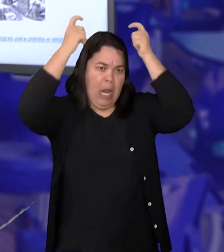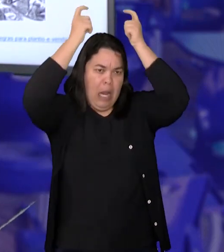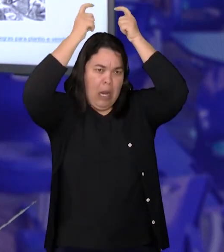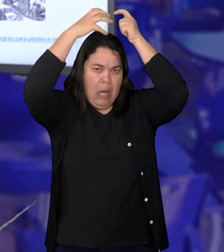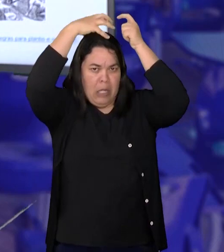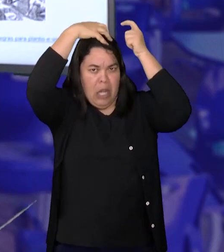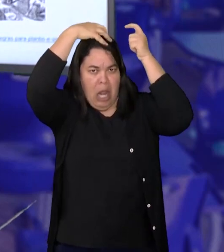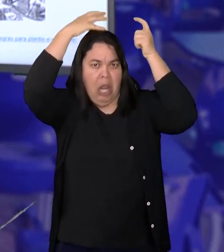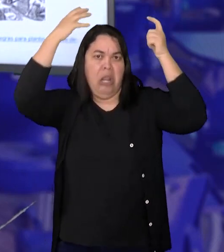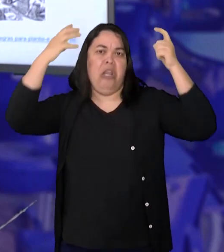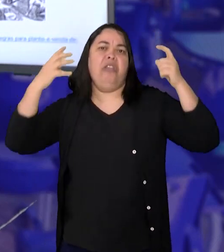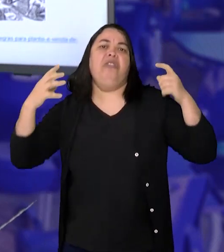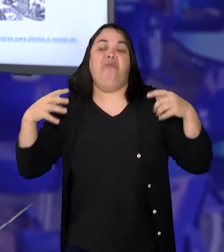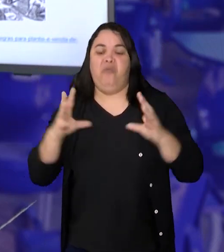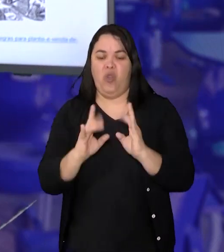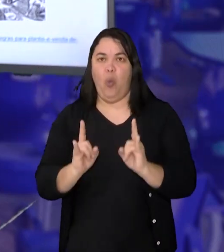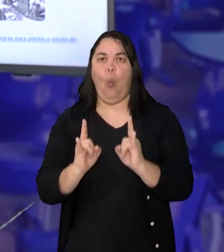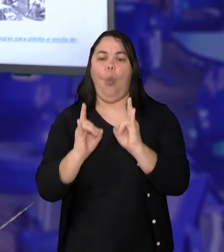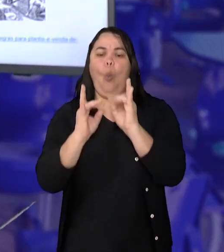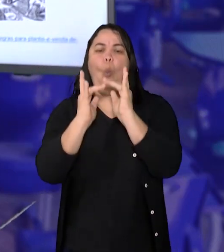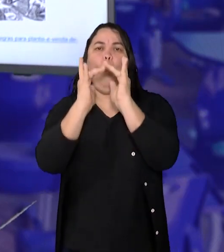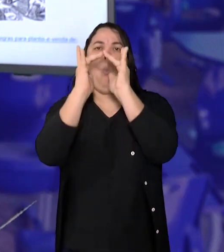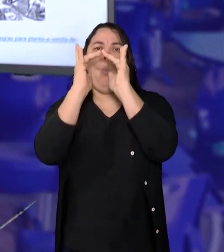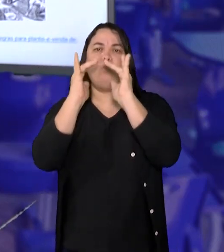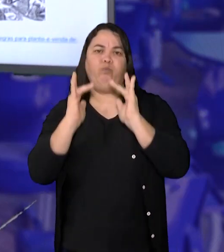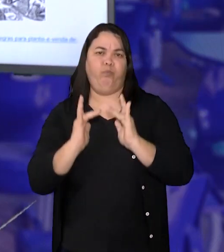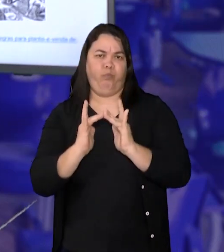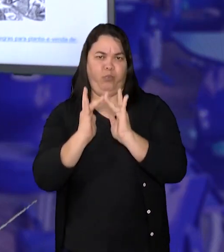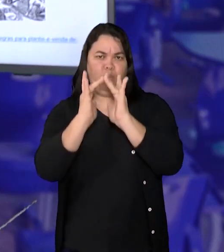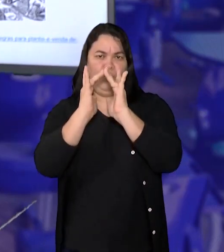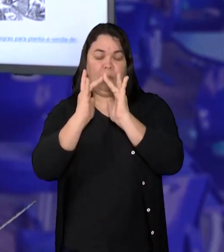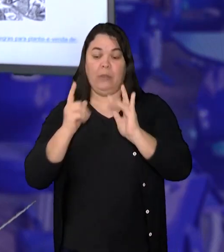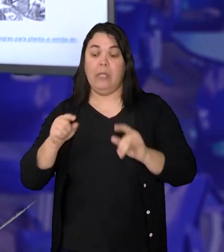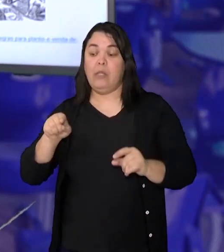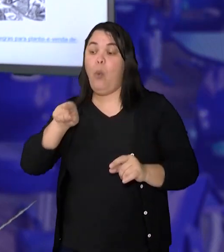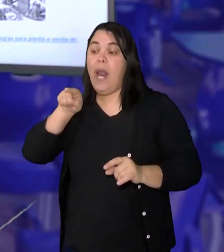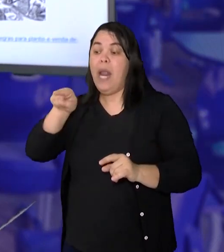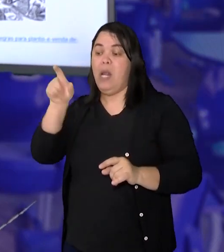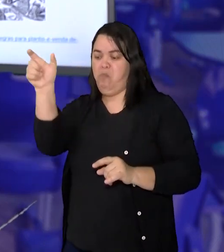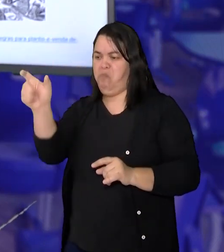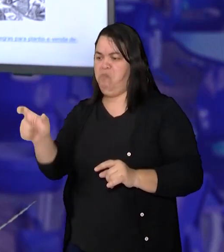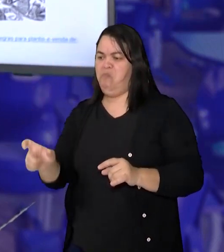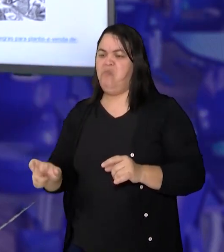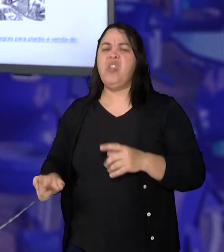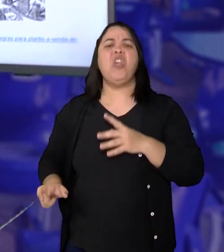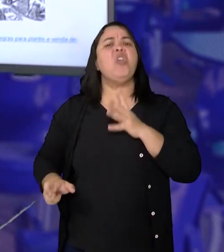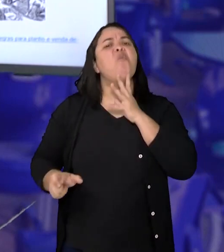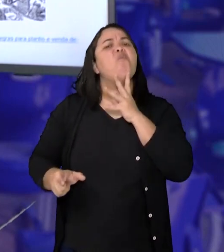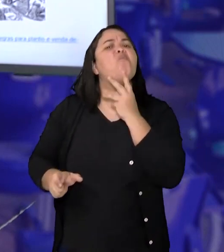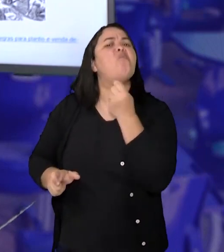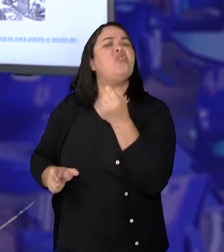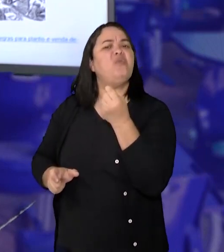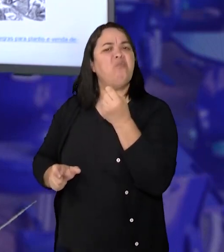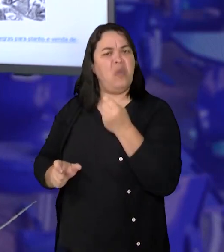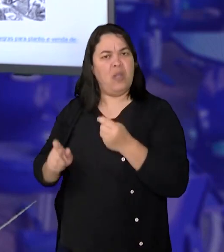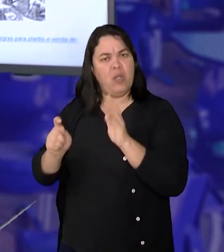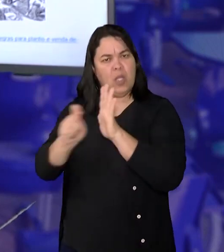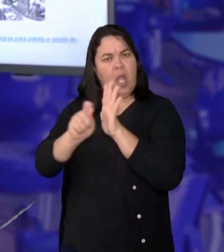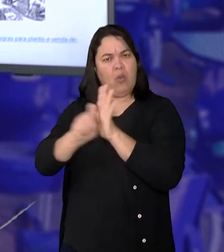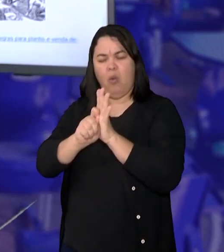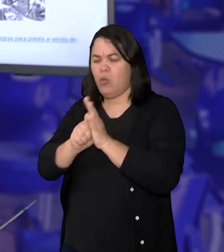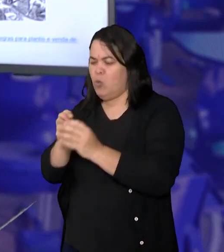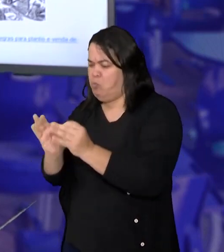príncipes, castelos. E aí eu sou uma pessoa que conhece sobre as drogas. E aí eu mexendo lá sobre as drogas e tal,